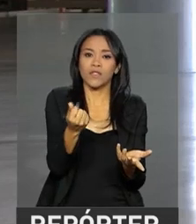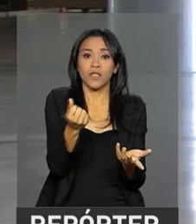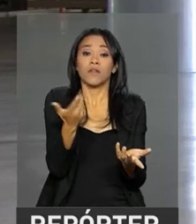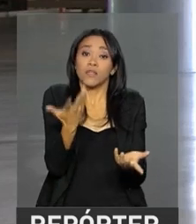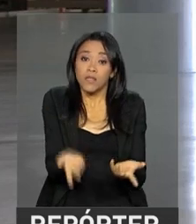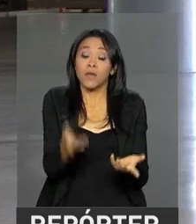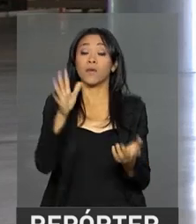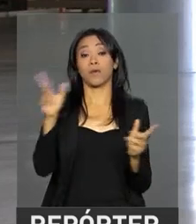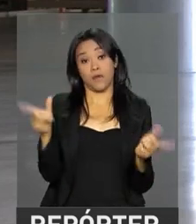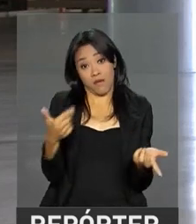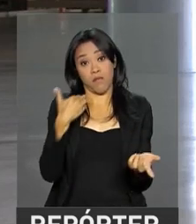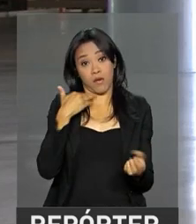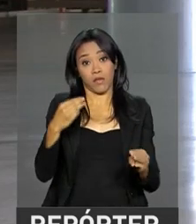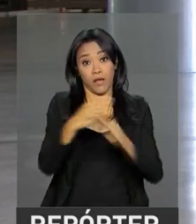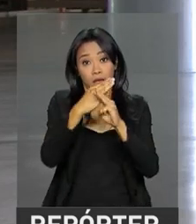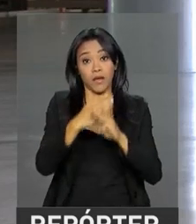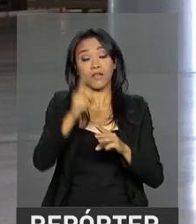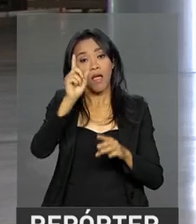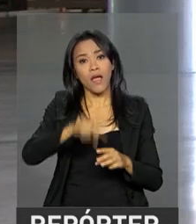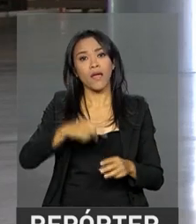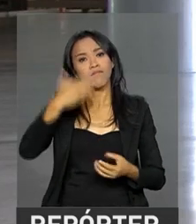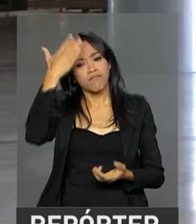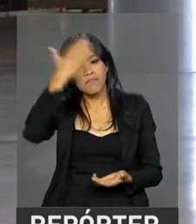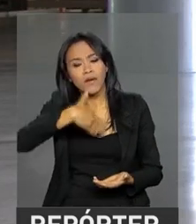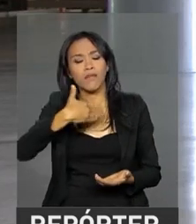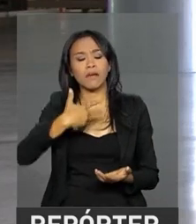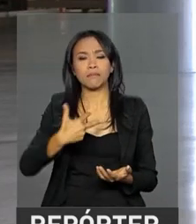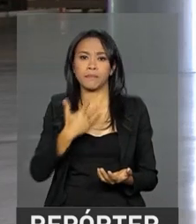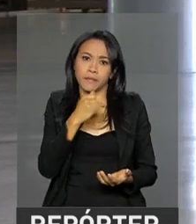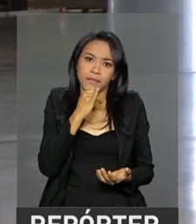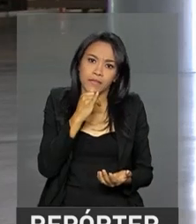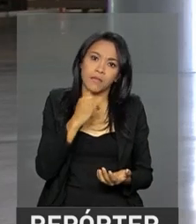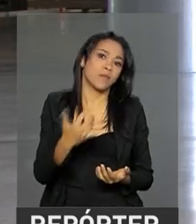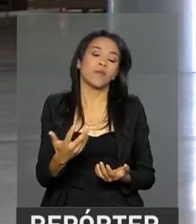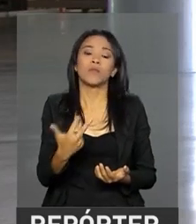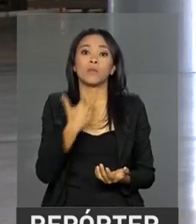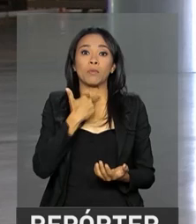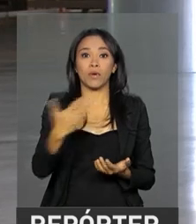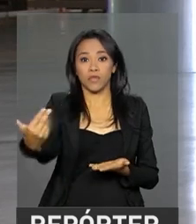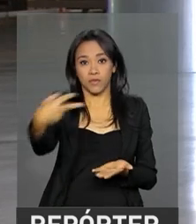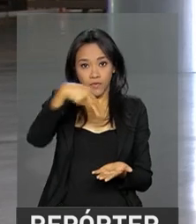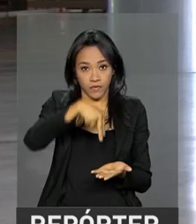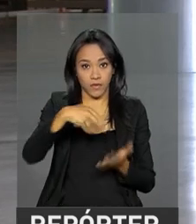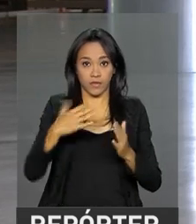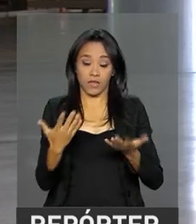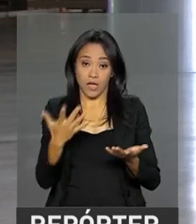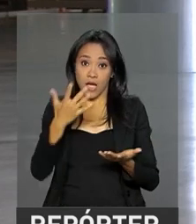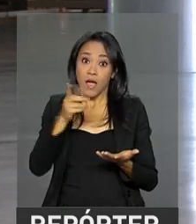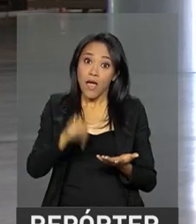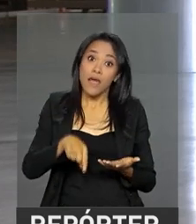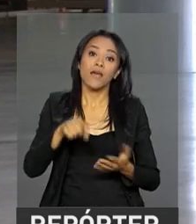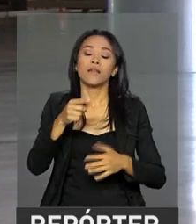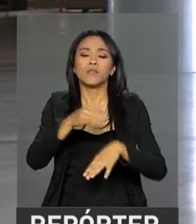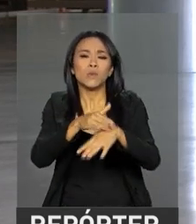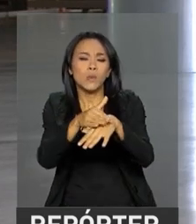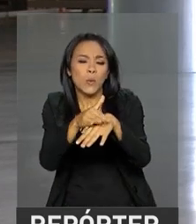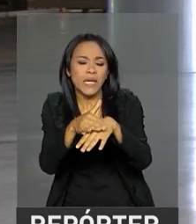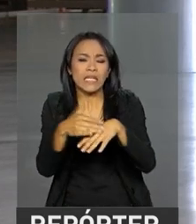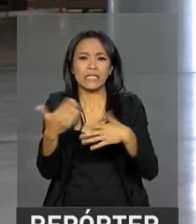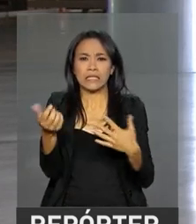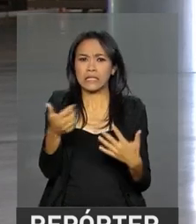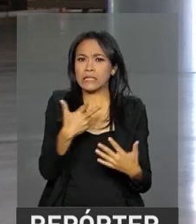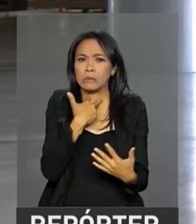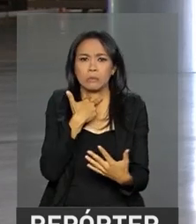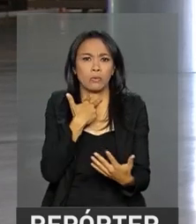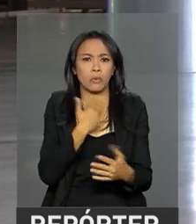a caixa considera situações de comprovada impossibilidade de comparecimento pessoal do titular as de grave moléstia e as de